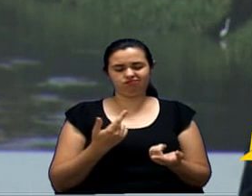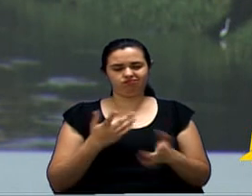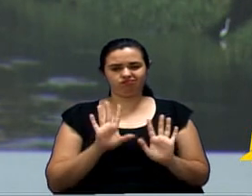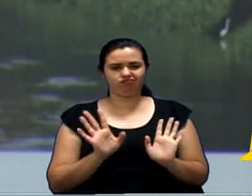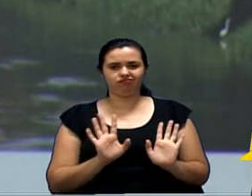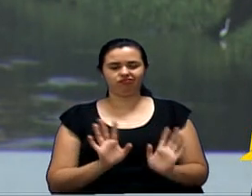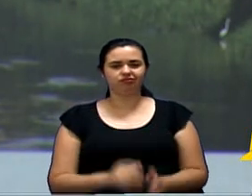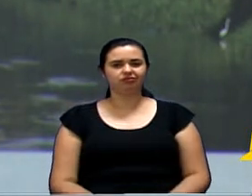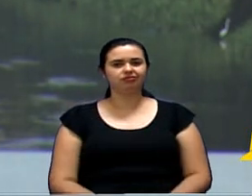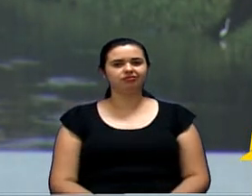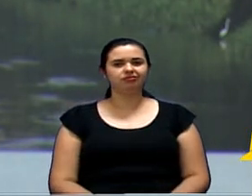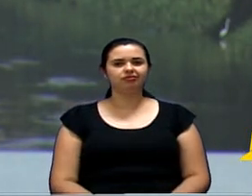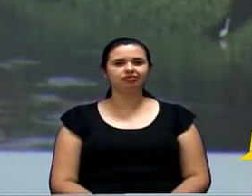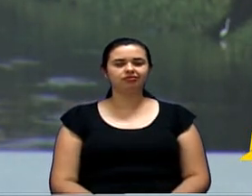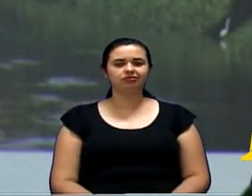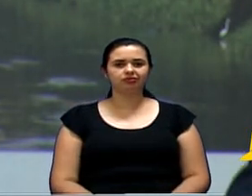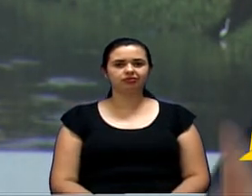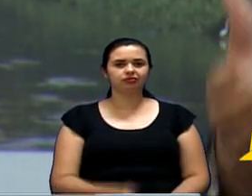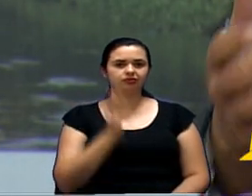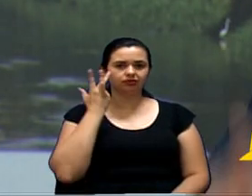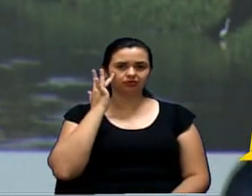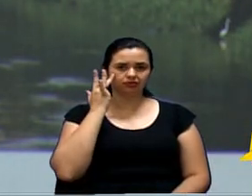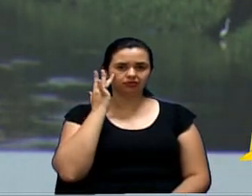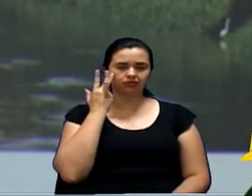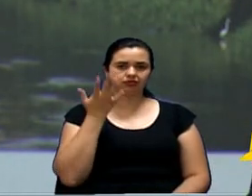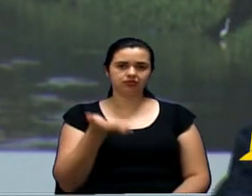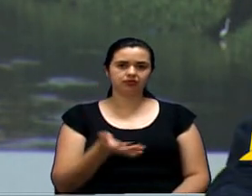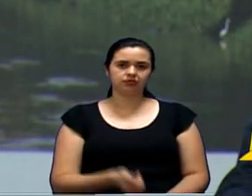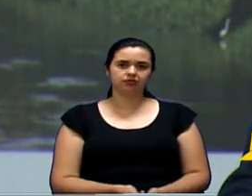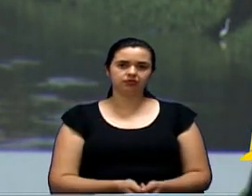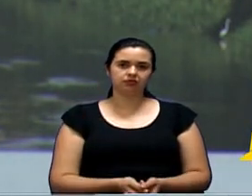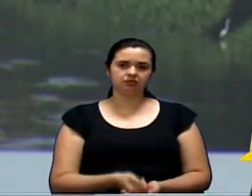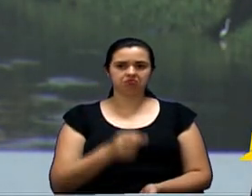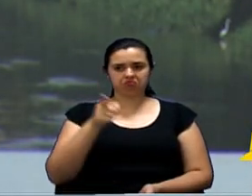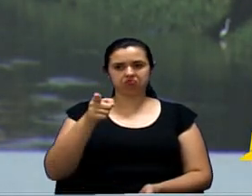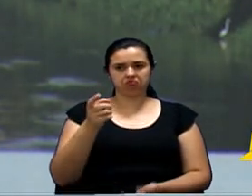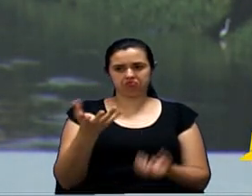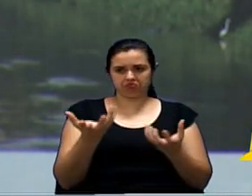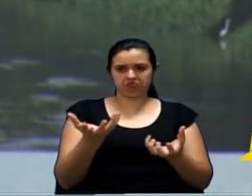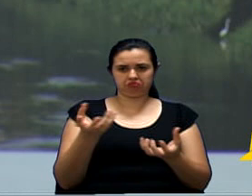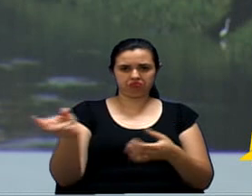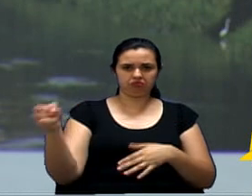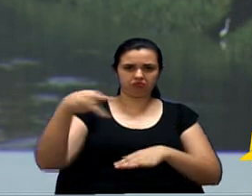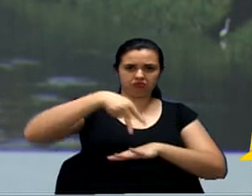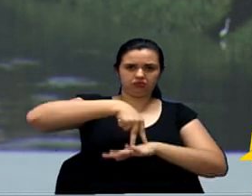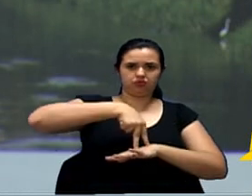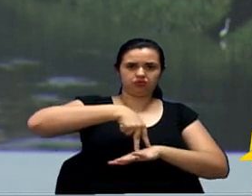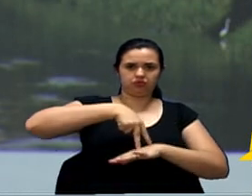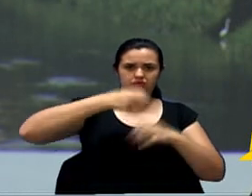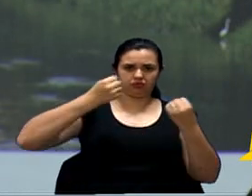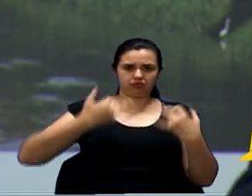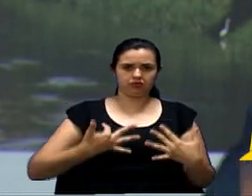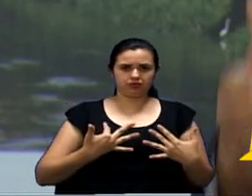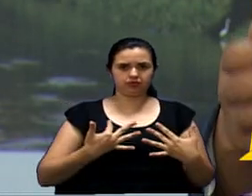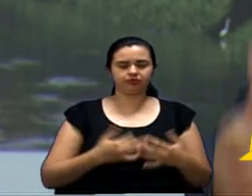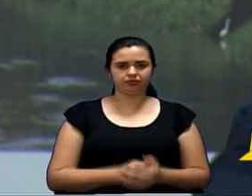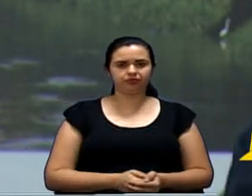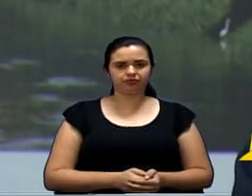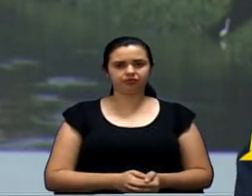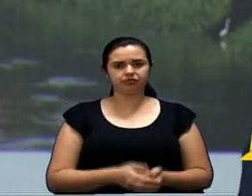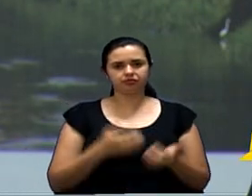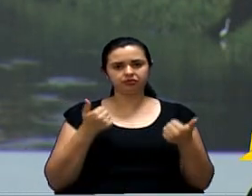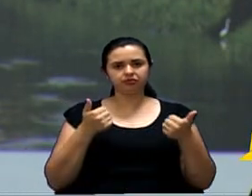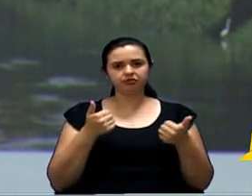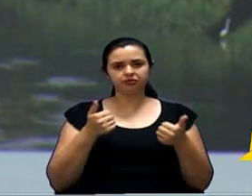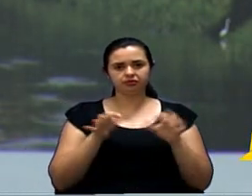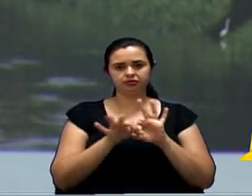Então, essa é a minha consideração. Vereador, acho que se você quiser subir aqui e usar o tempo, eu já encerrei. Quer usar a parte? Tá bom.